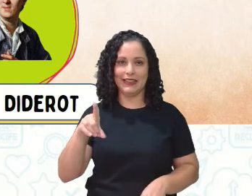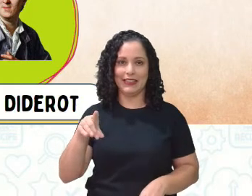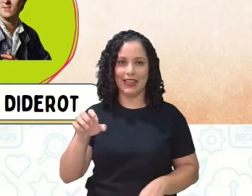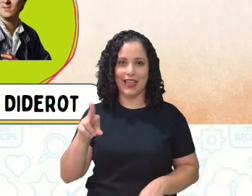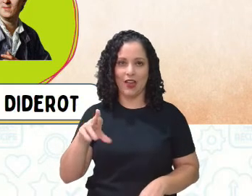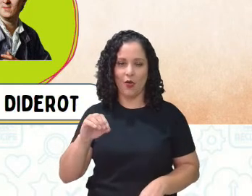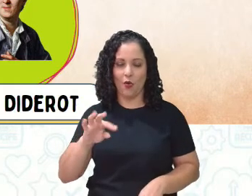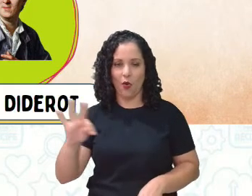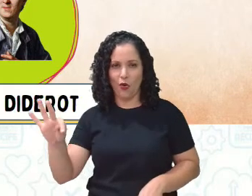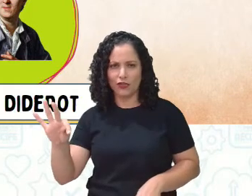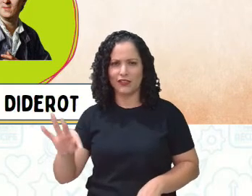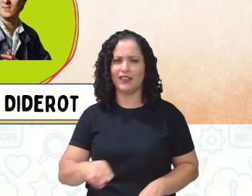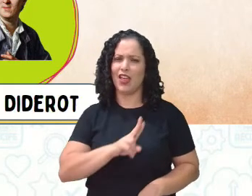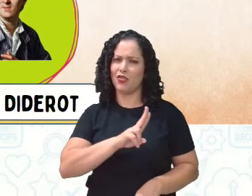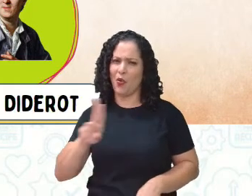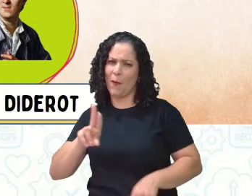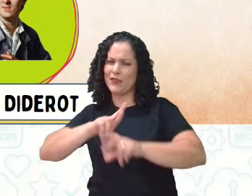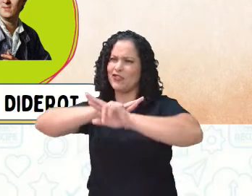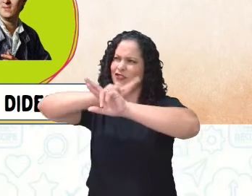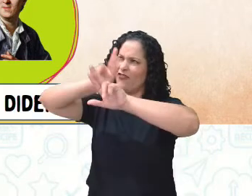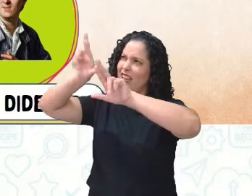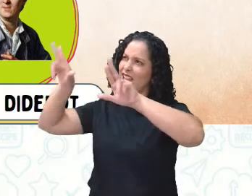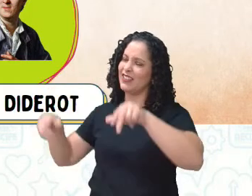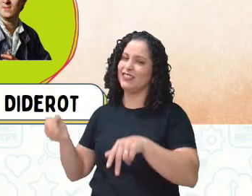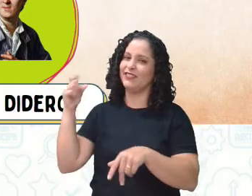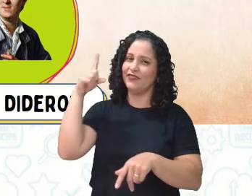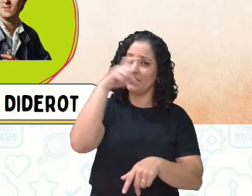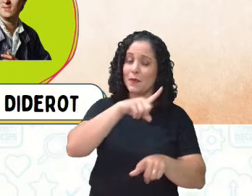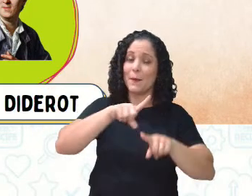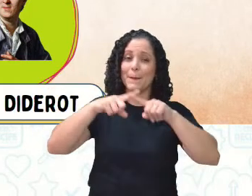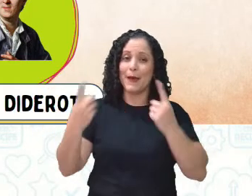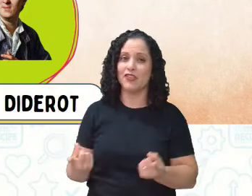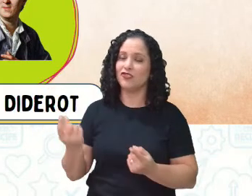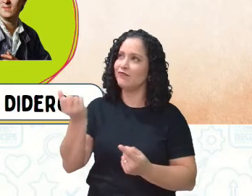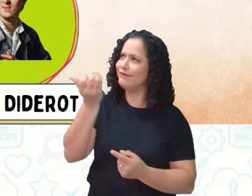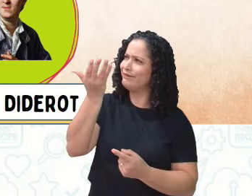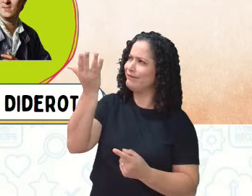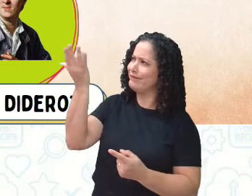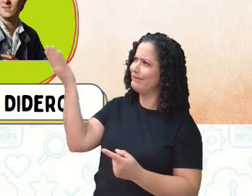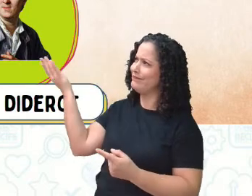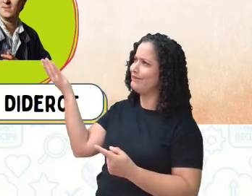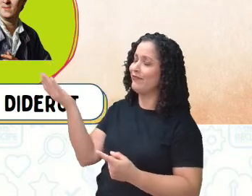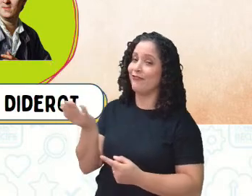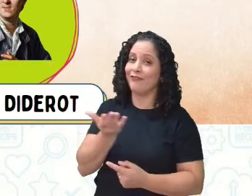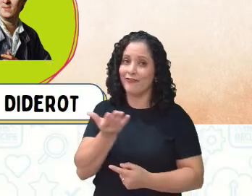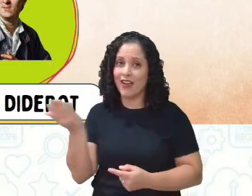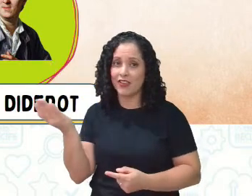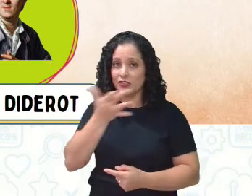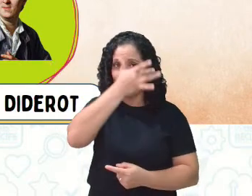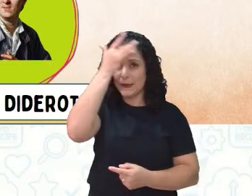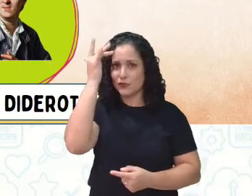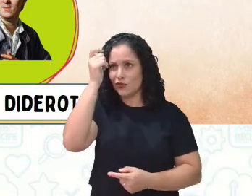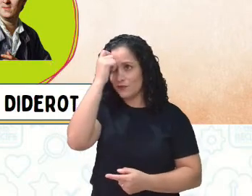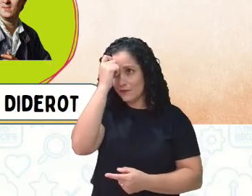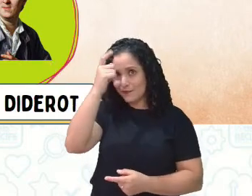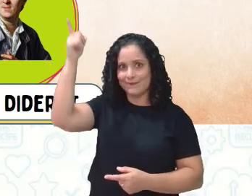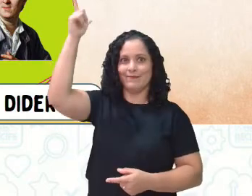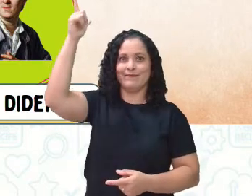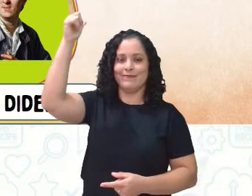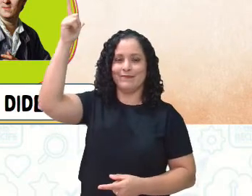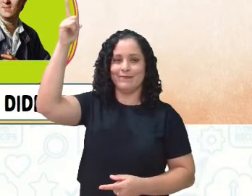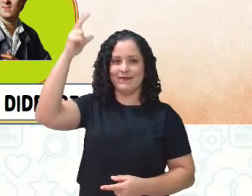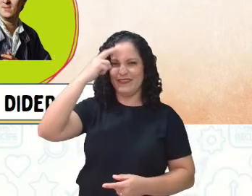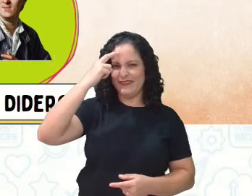difícil. Tiveram diversos pensadores que surgiram nesse período, né, mas esses